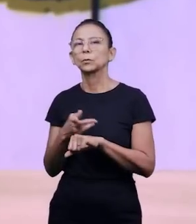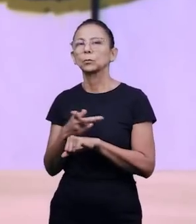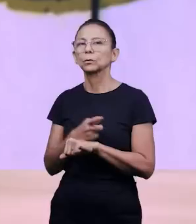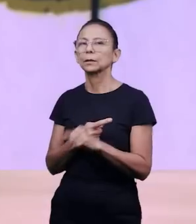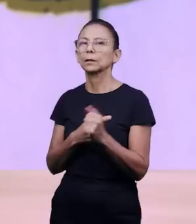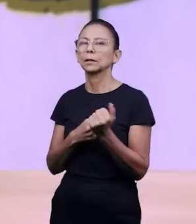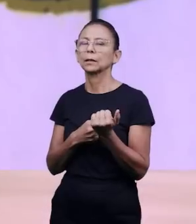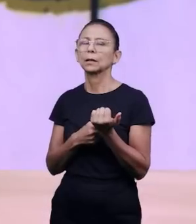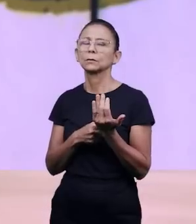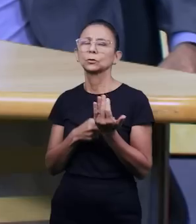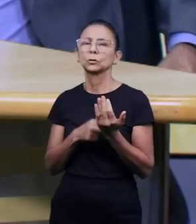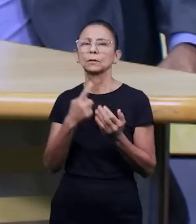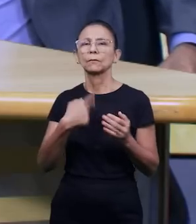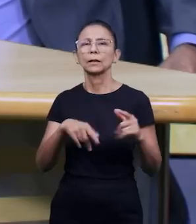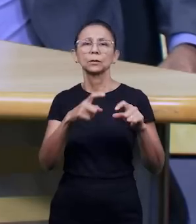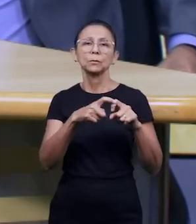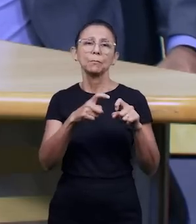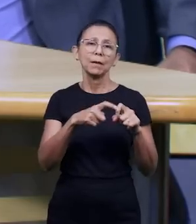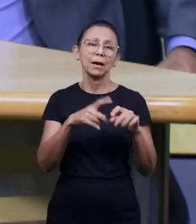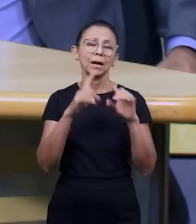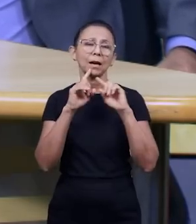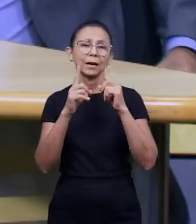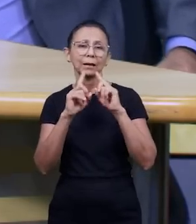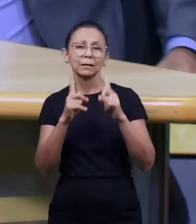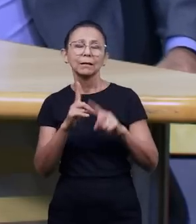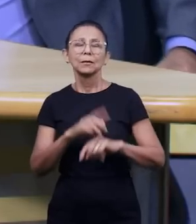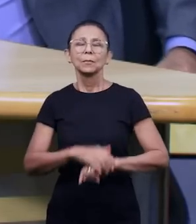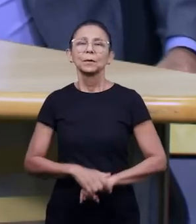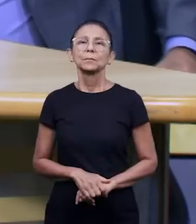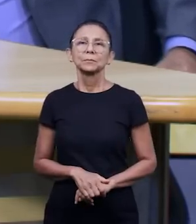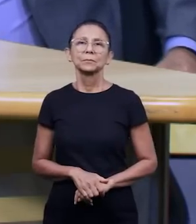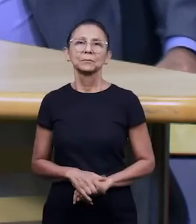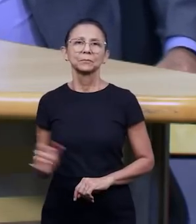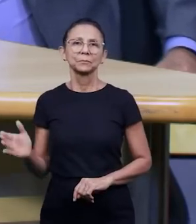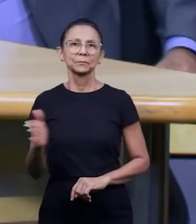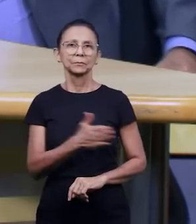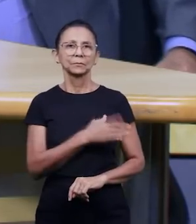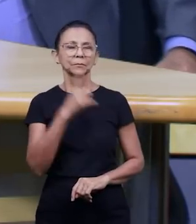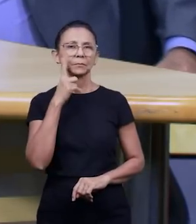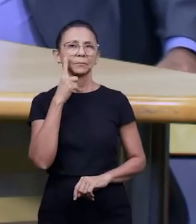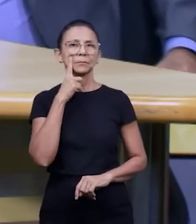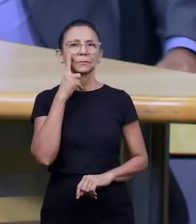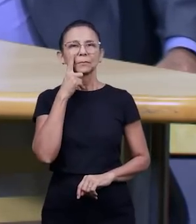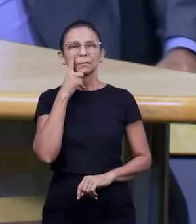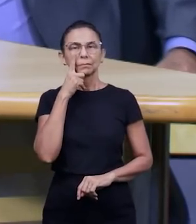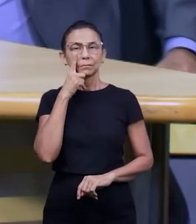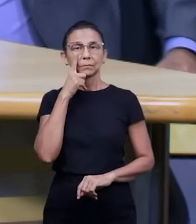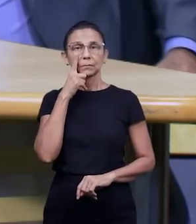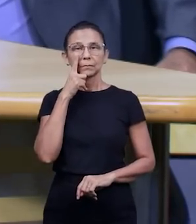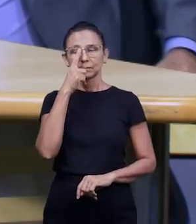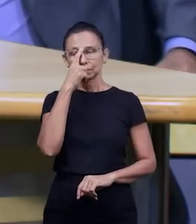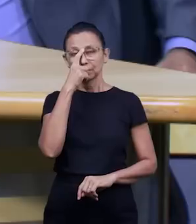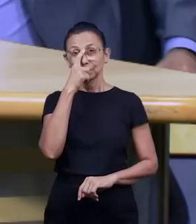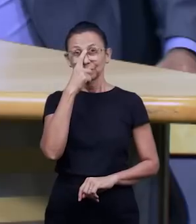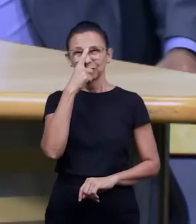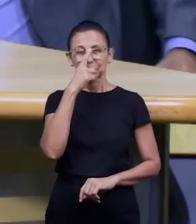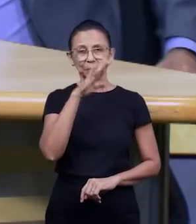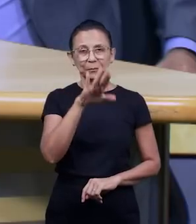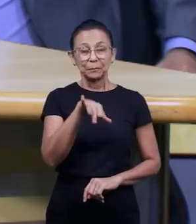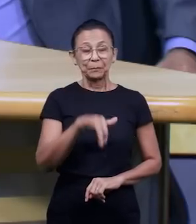alguns sinais, que só para relembrar quem está assistindo, sinais é aquilo que